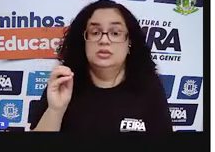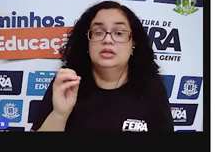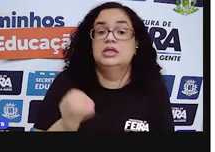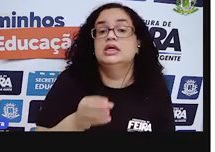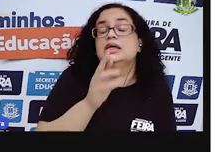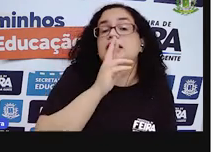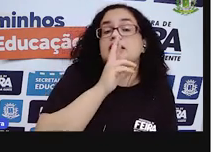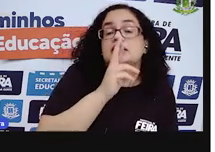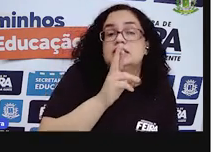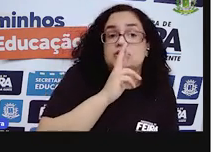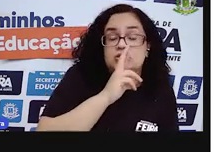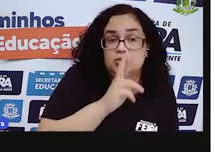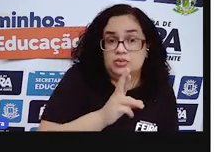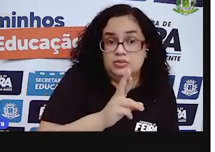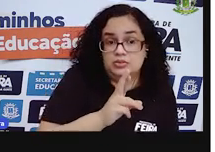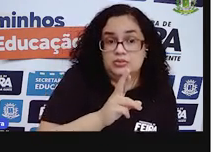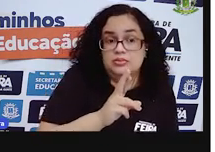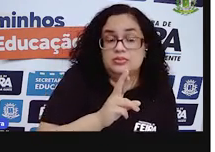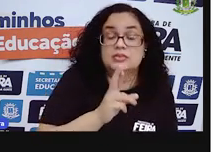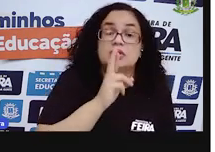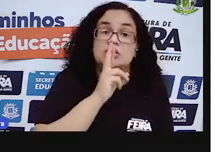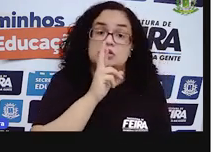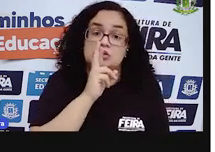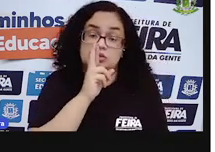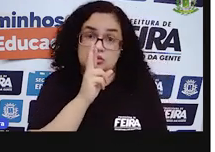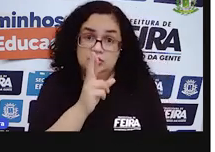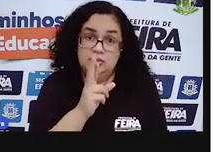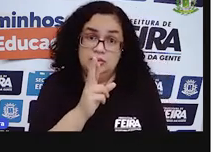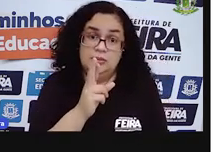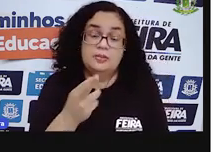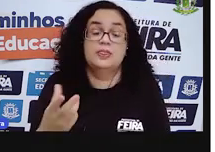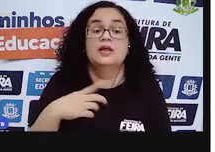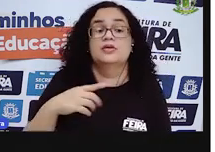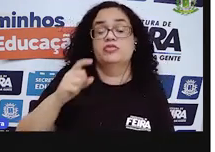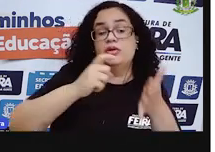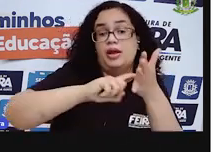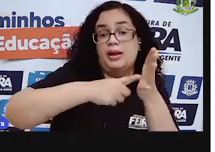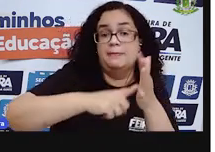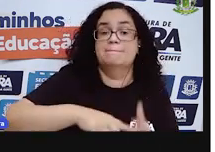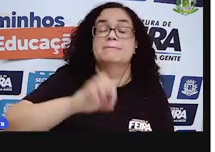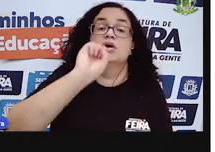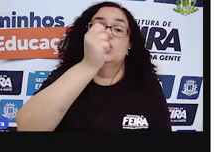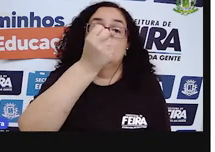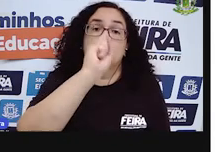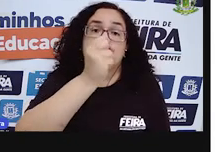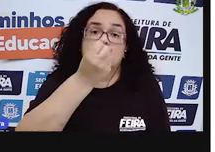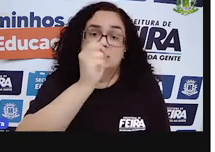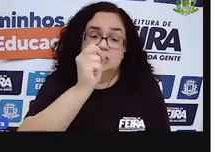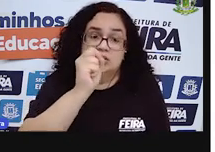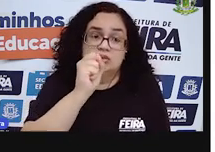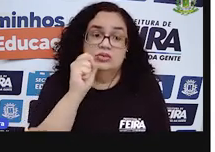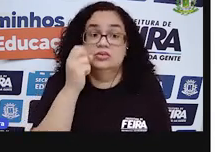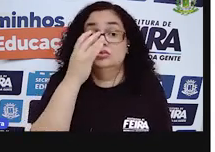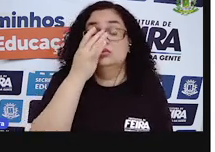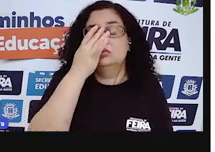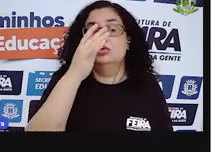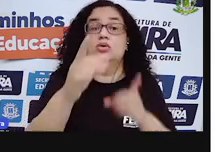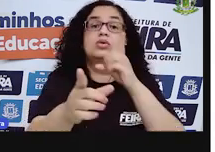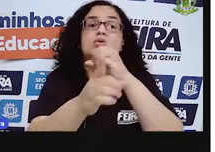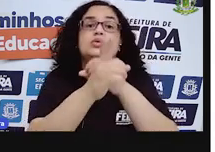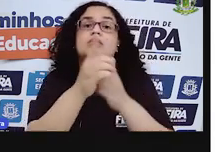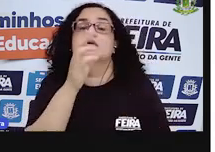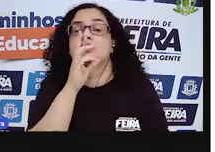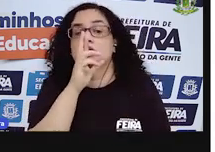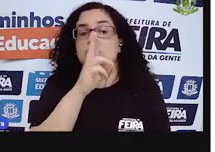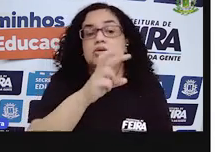dar um resultado esse resultado eu vou multiplicar por 88 e aí você